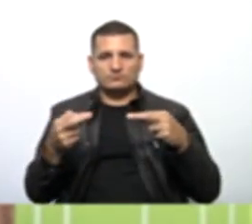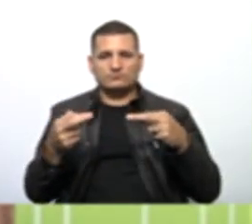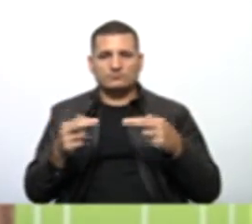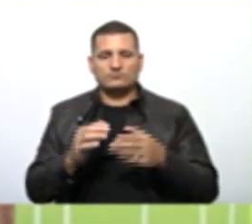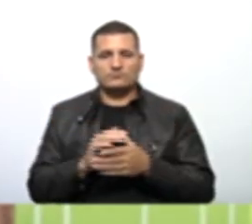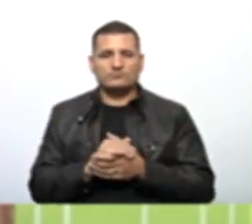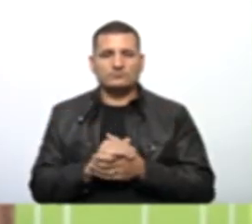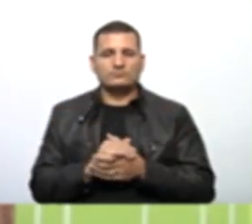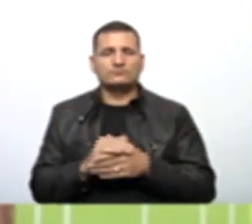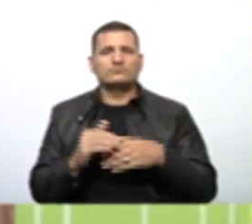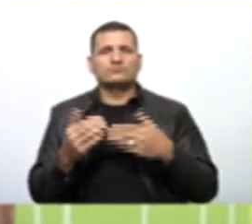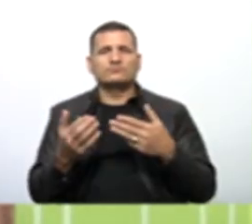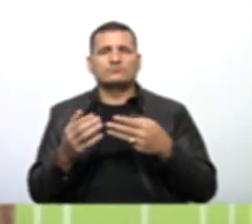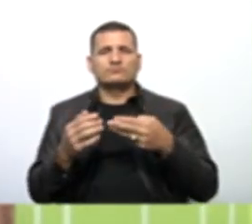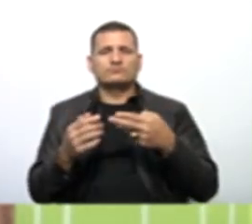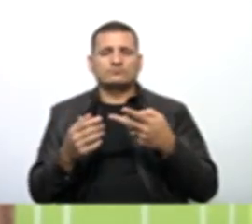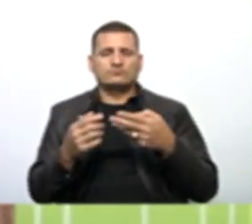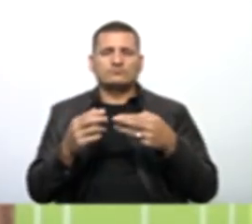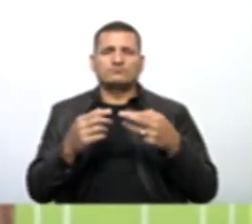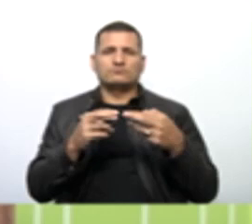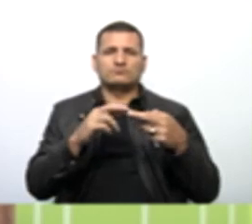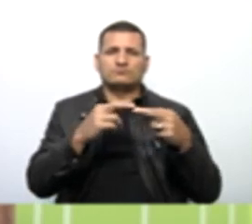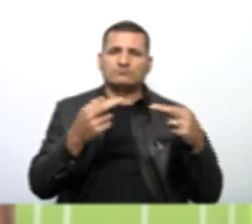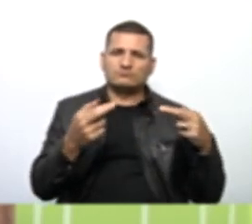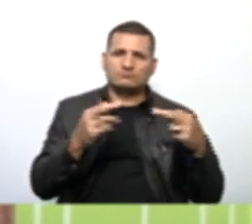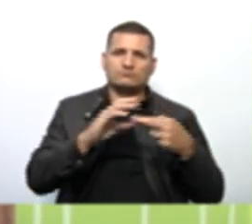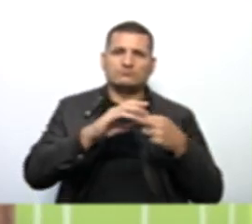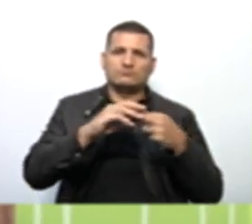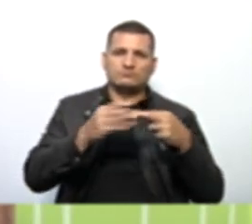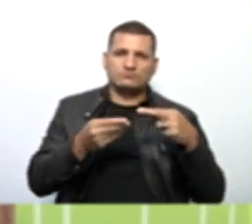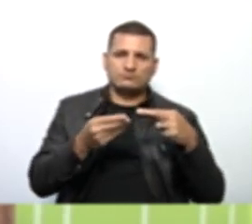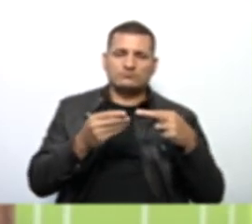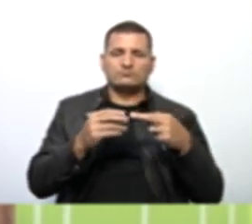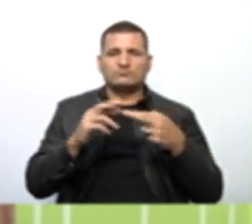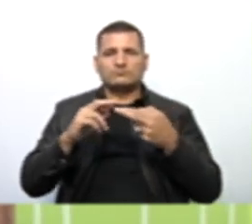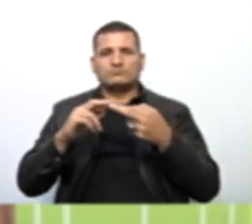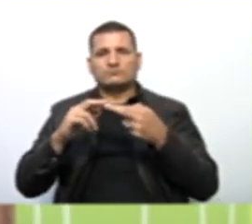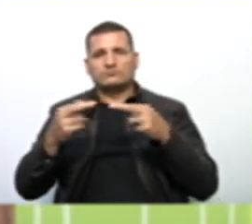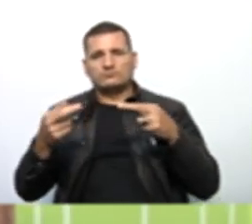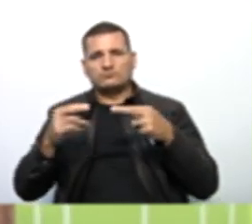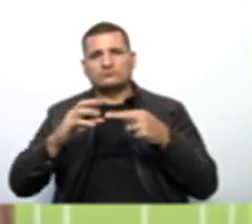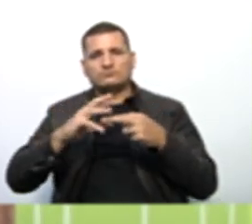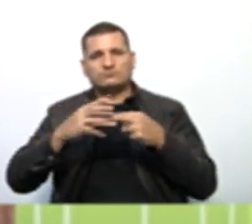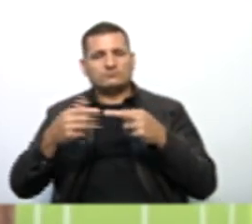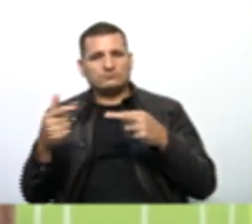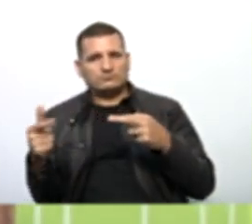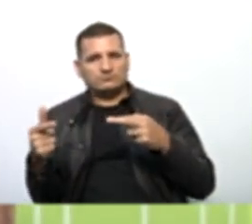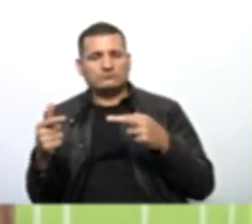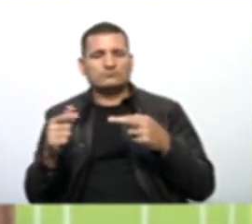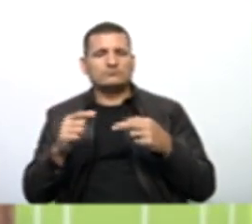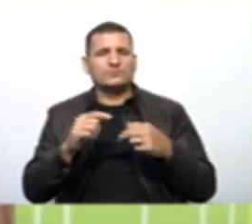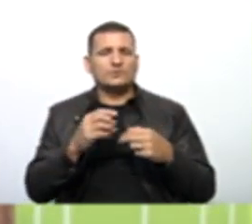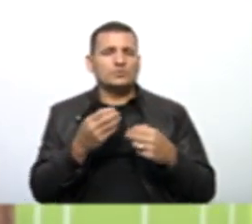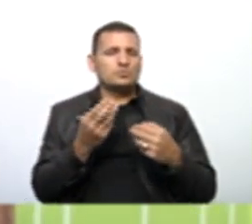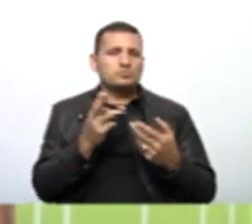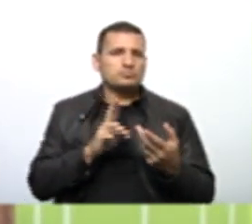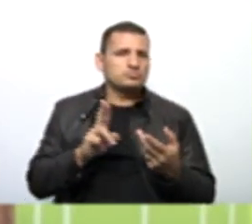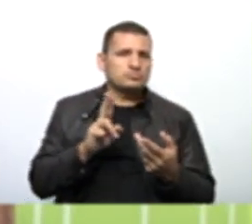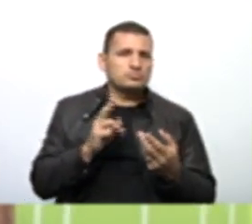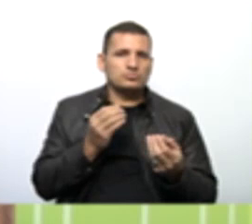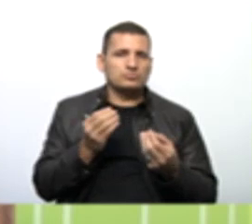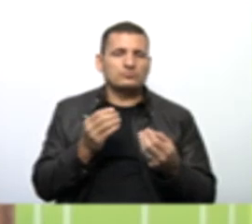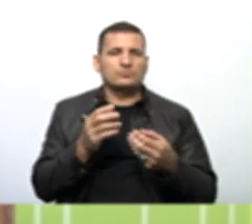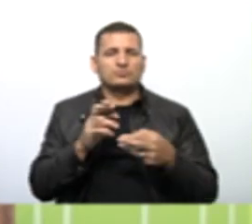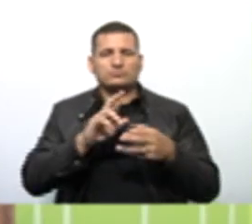quando eu vou usar cabo num blindado quando vou usar carro blindado tem diferença de preço tem